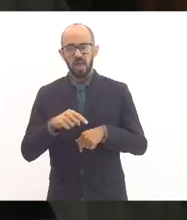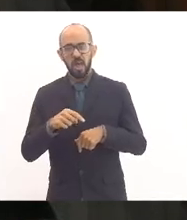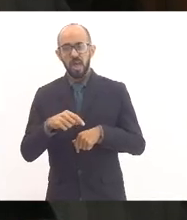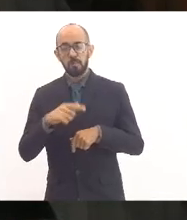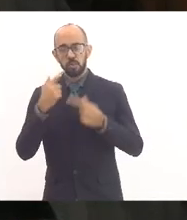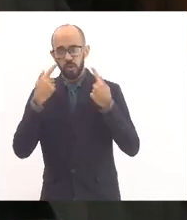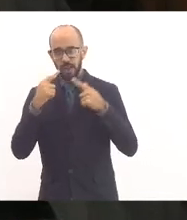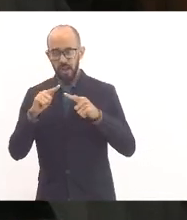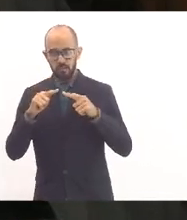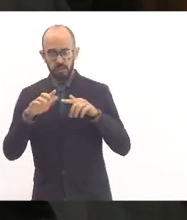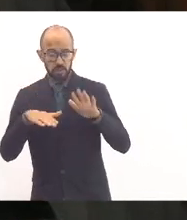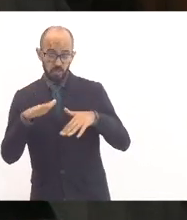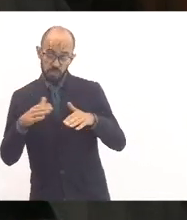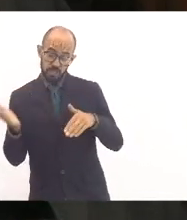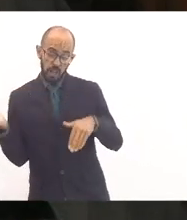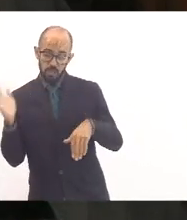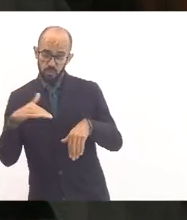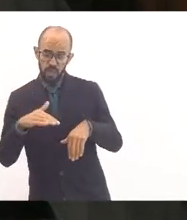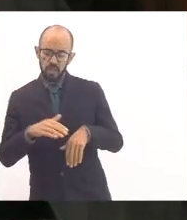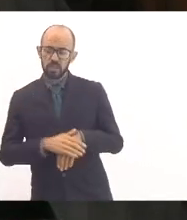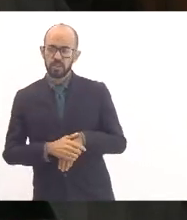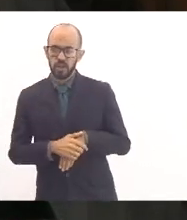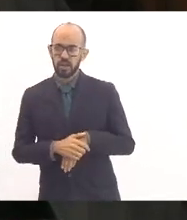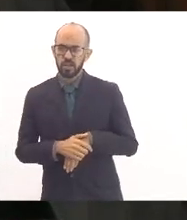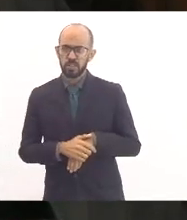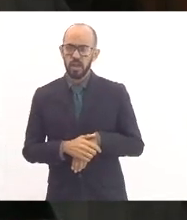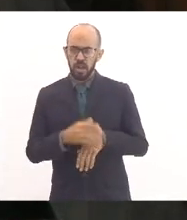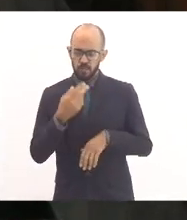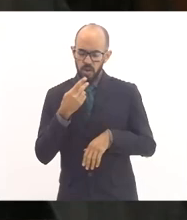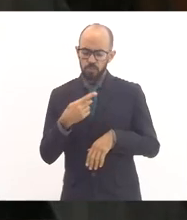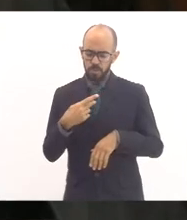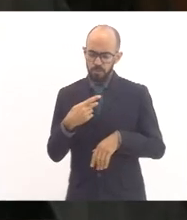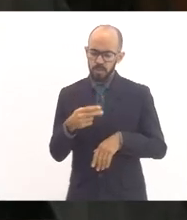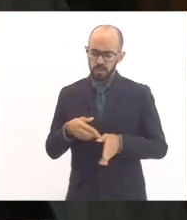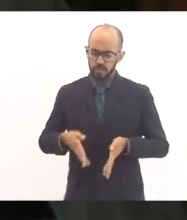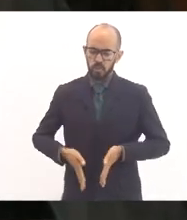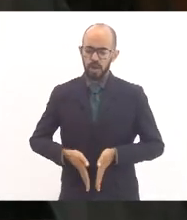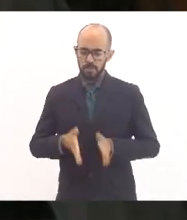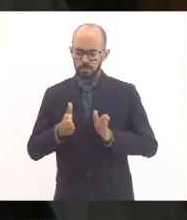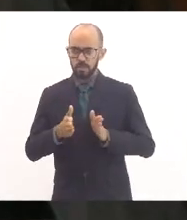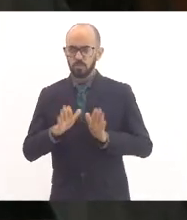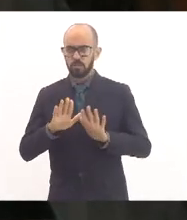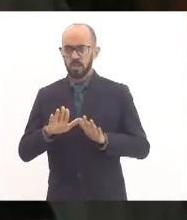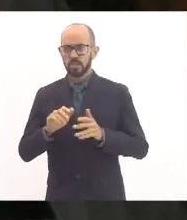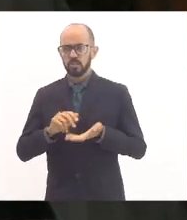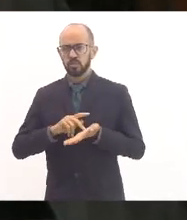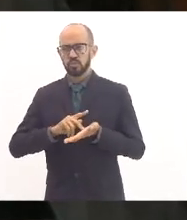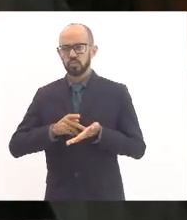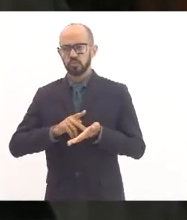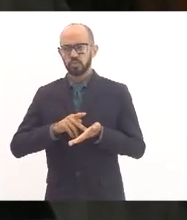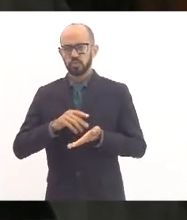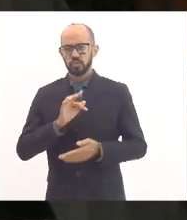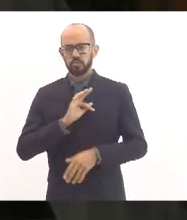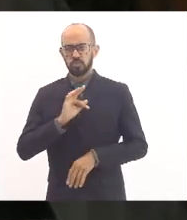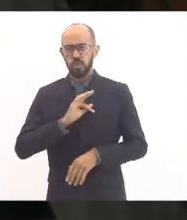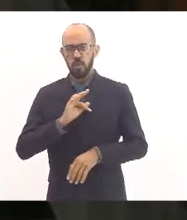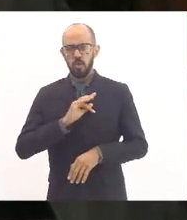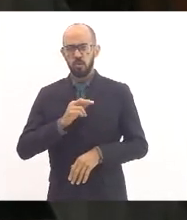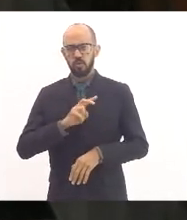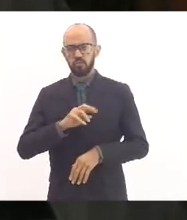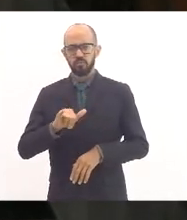chegada escutado o dragão-marinho me disse que estava no caminho mas o sindpol não vai se furtar de